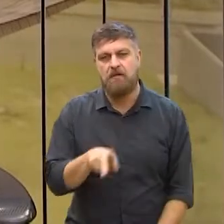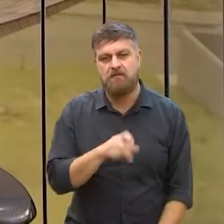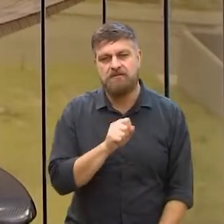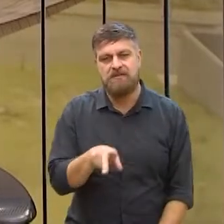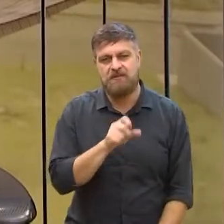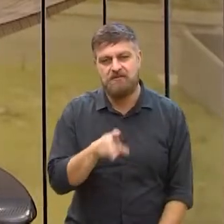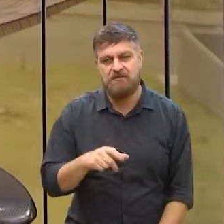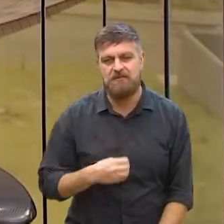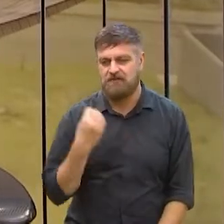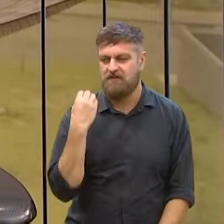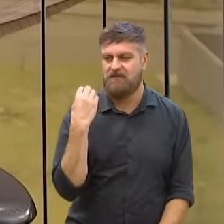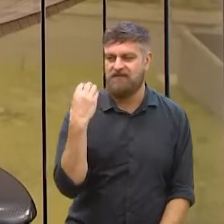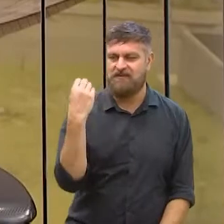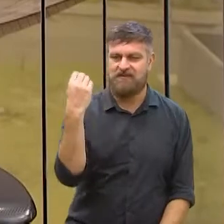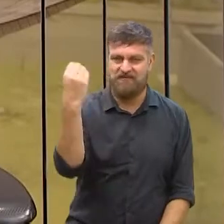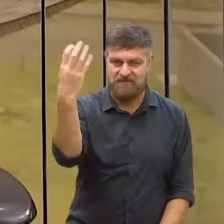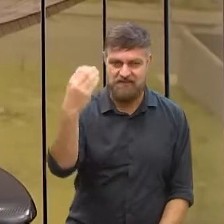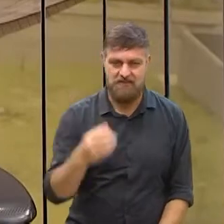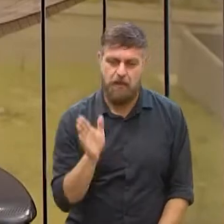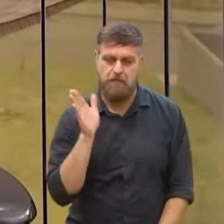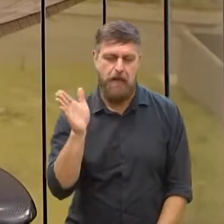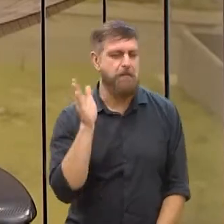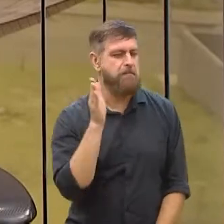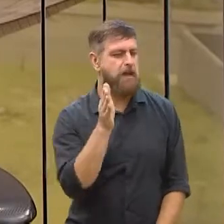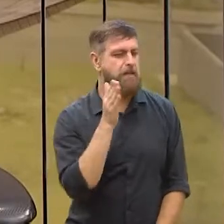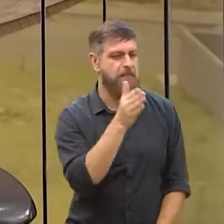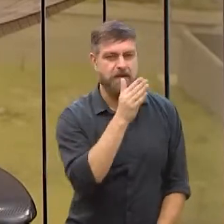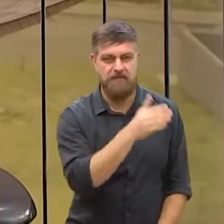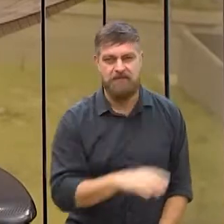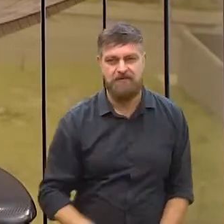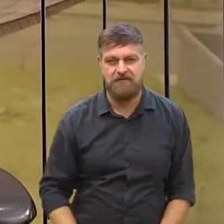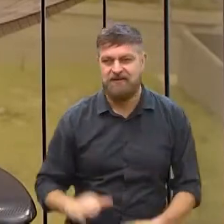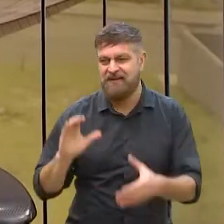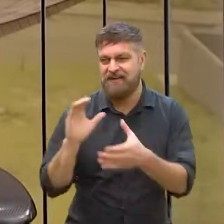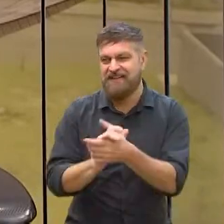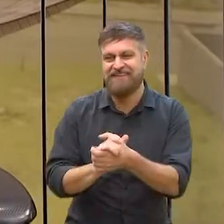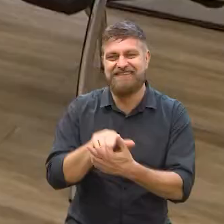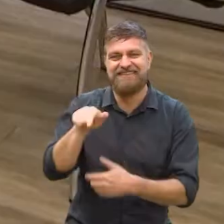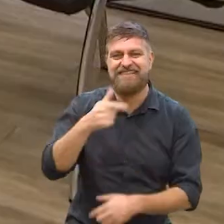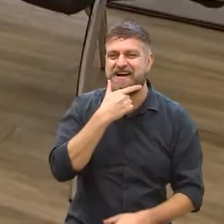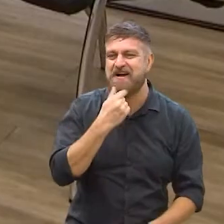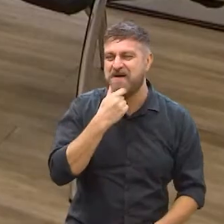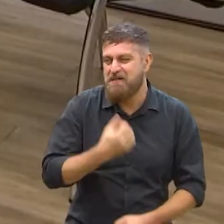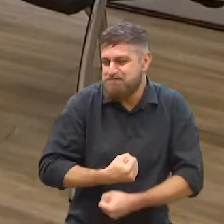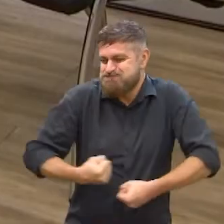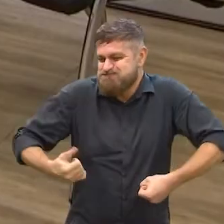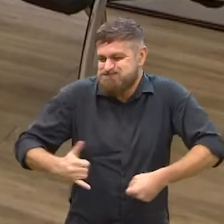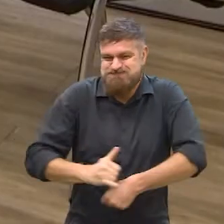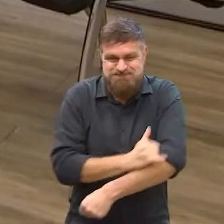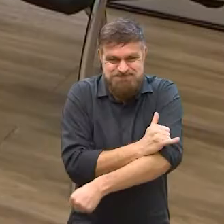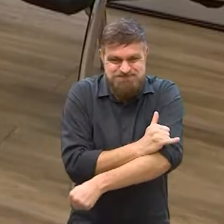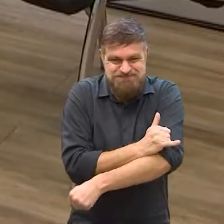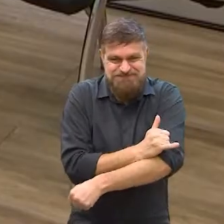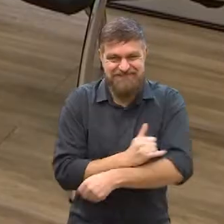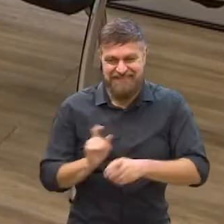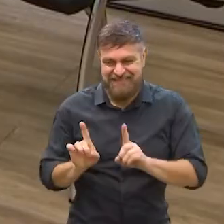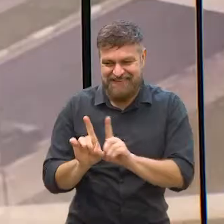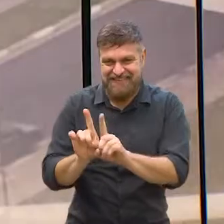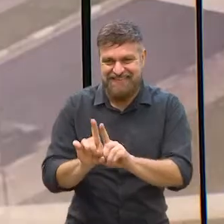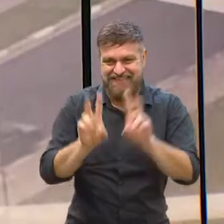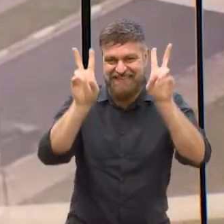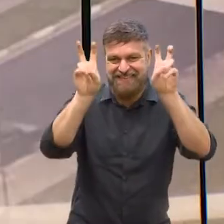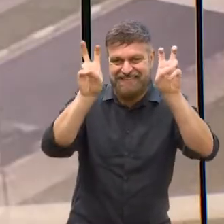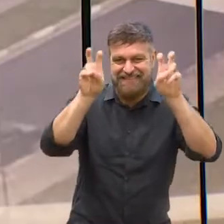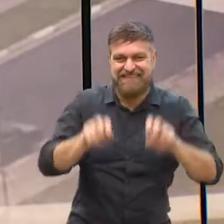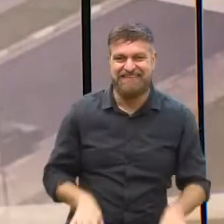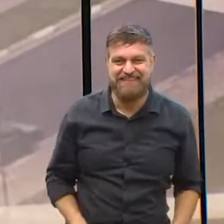comecei a viajar, fui casar com um gordo também. pensava Deixa eu abrir um gordo. parênteses aqui.